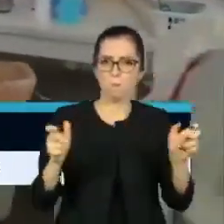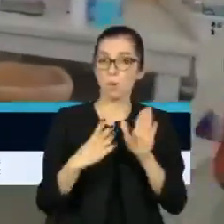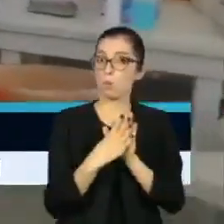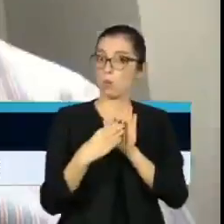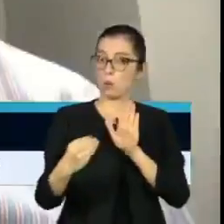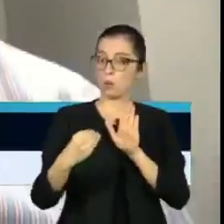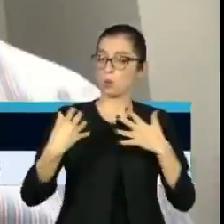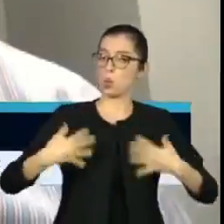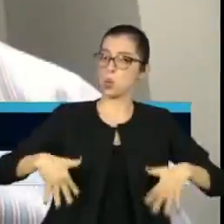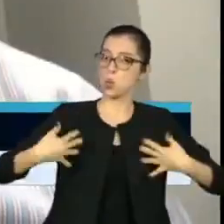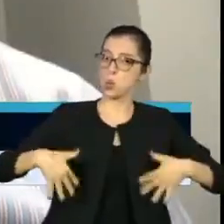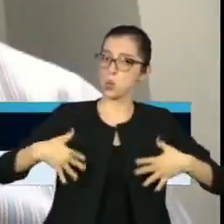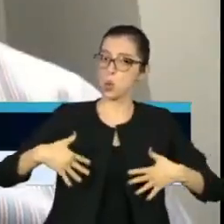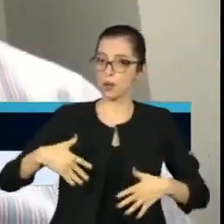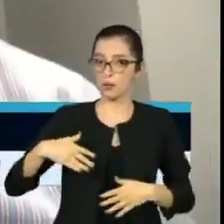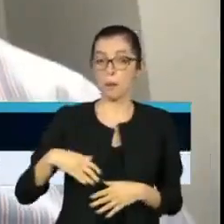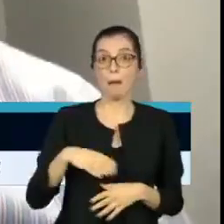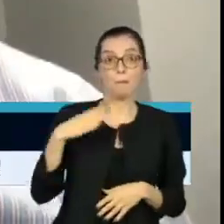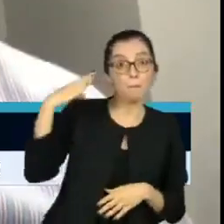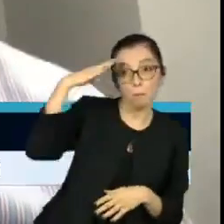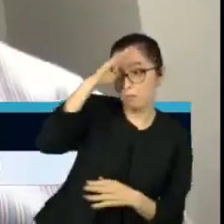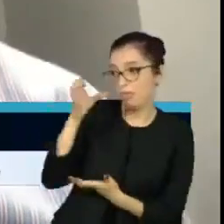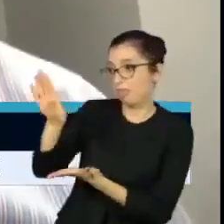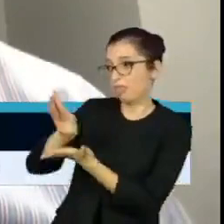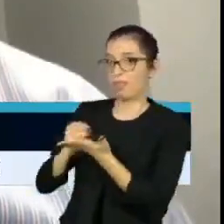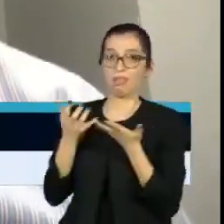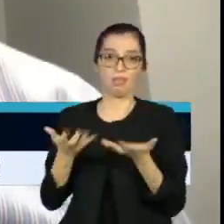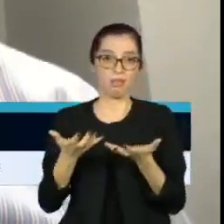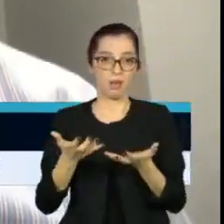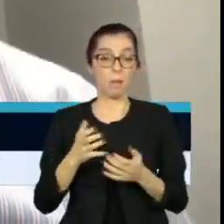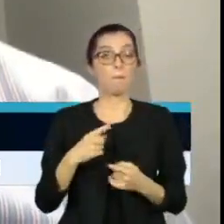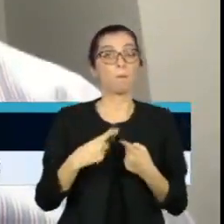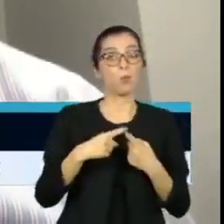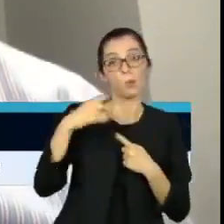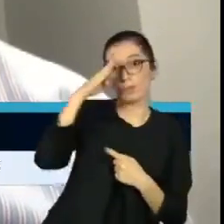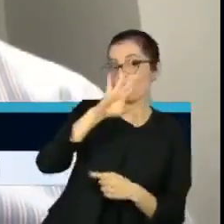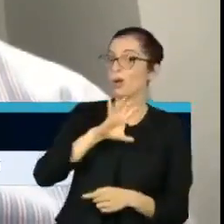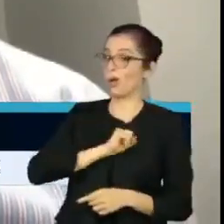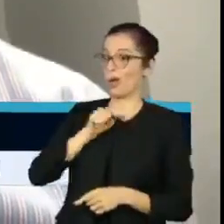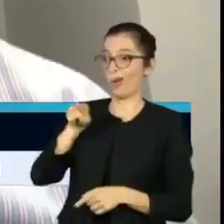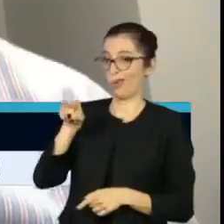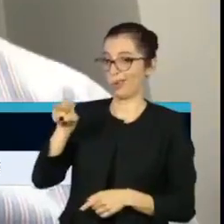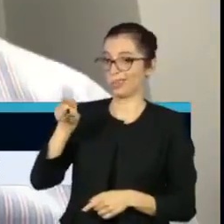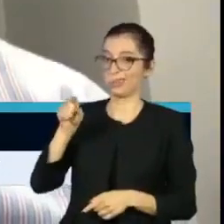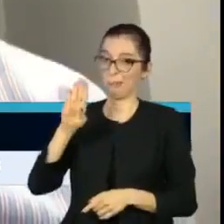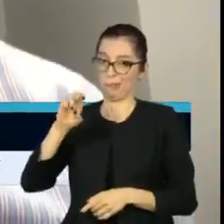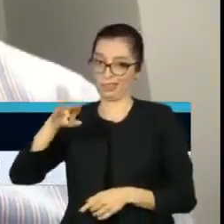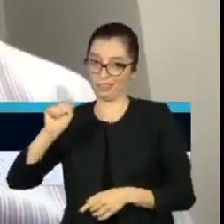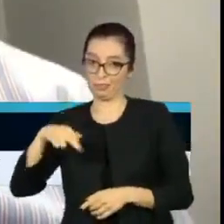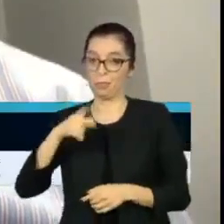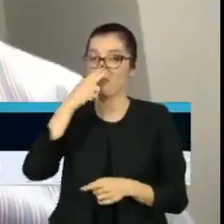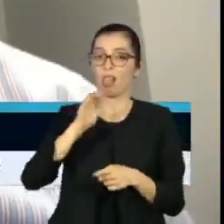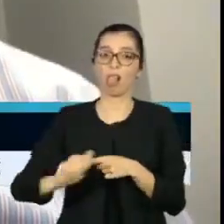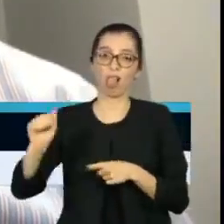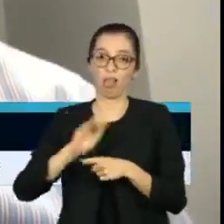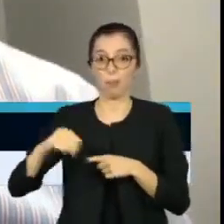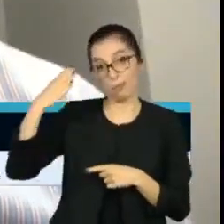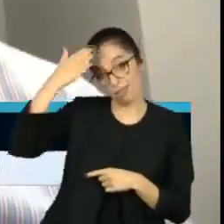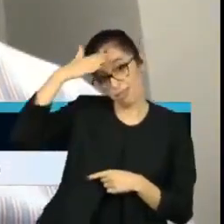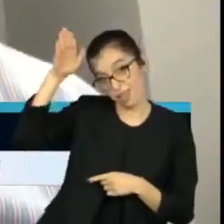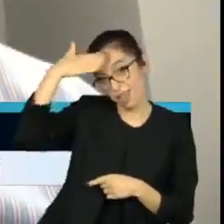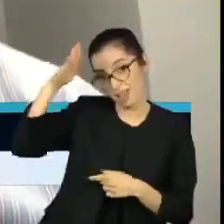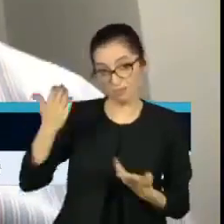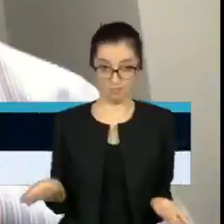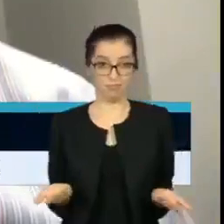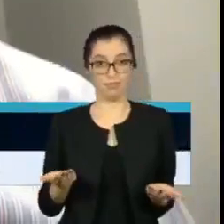trata Netanyahu como o seu segundo grande herói, depois de Trump. Vamos ver se as pesquisas de boca